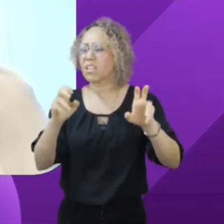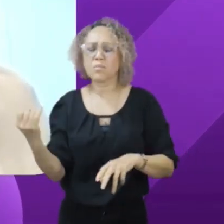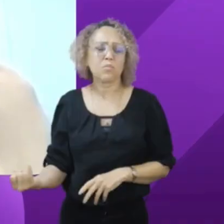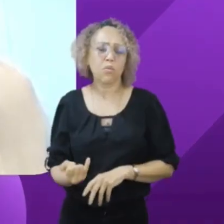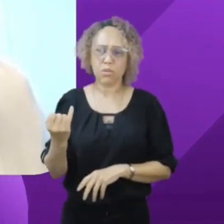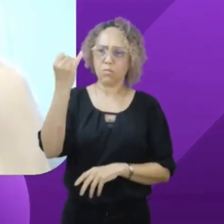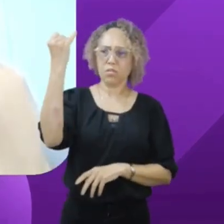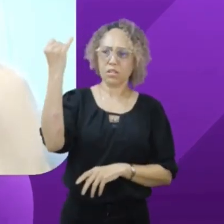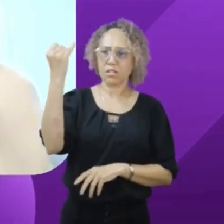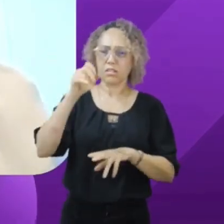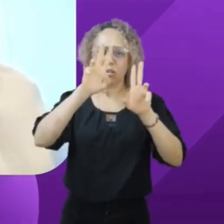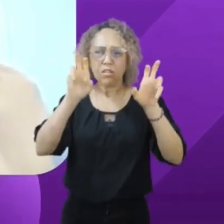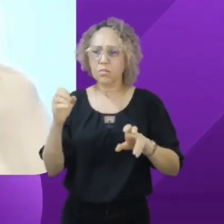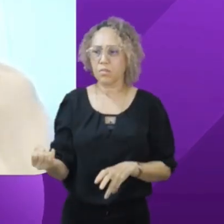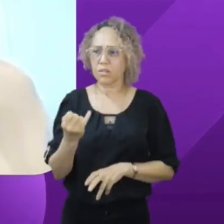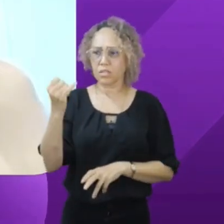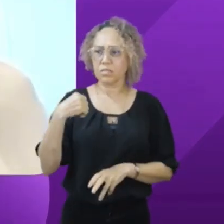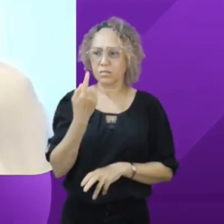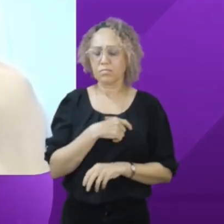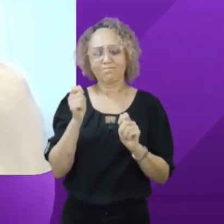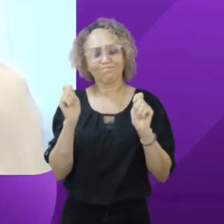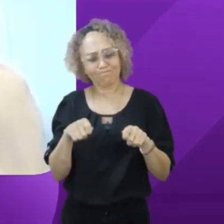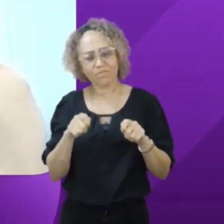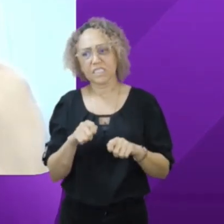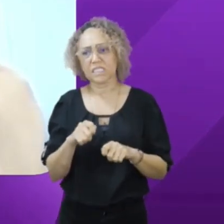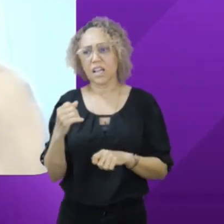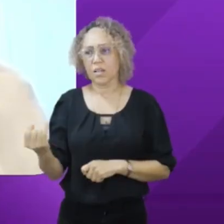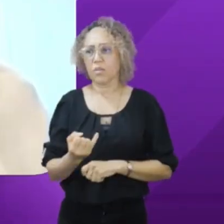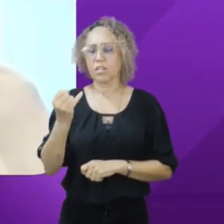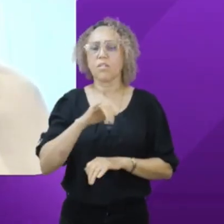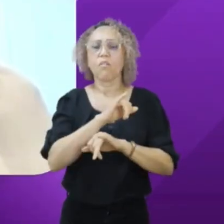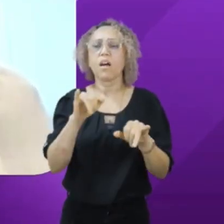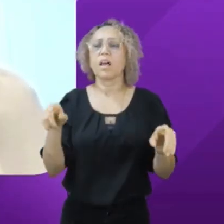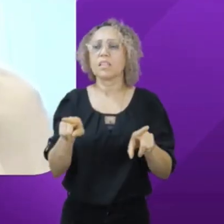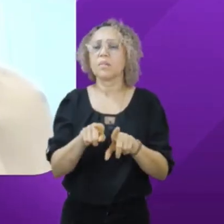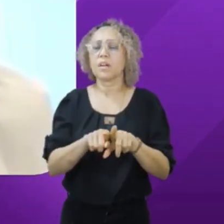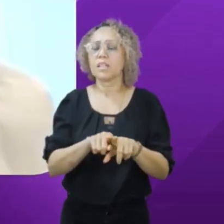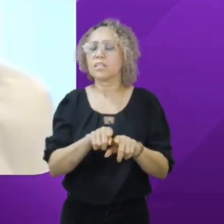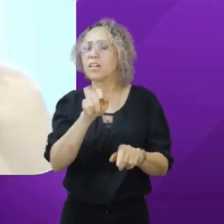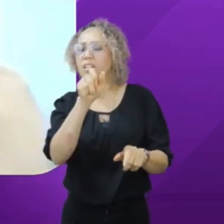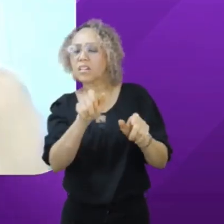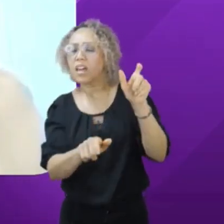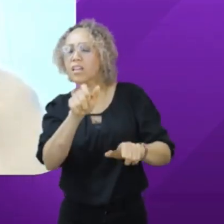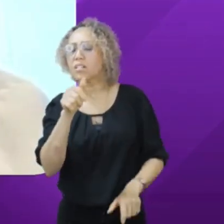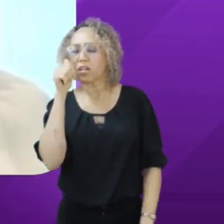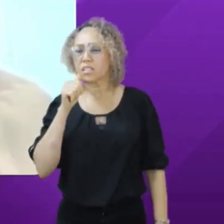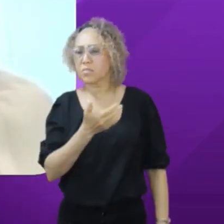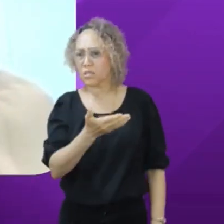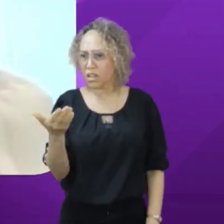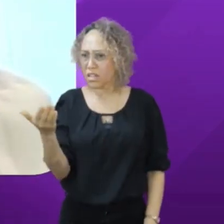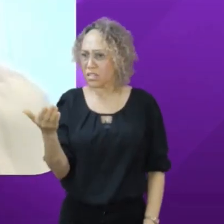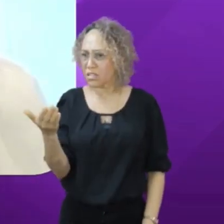gente precisa a todo momento dizer, mas é importante também falar sobre essas mulheres, quem são essas mulheres, trazer uma